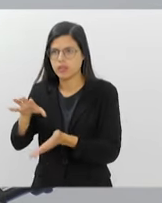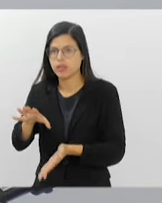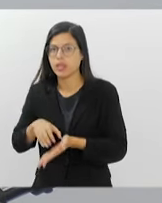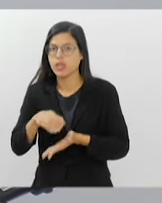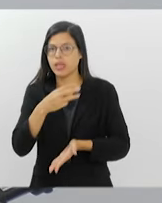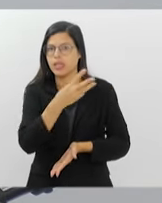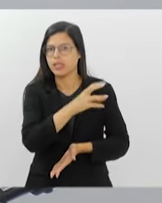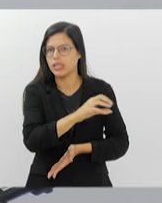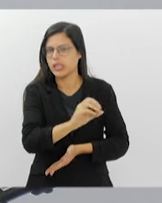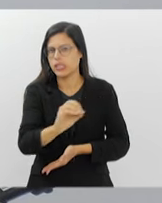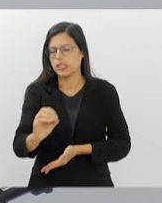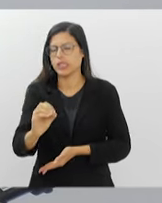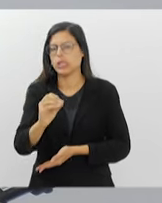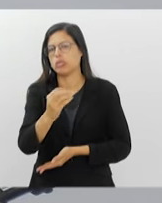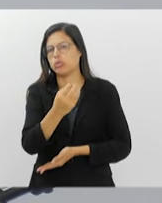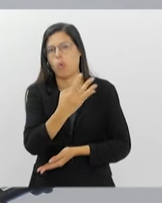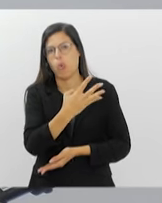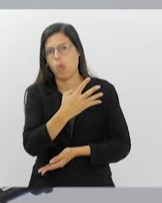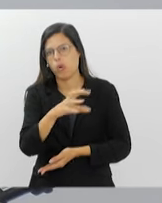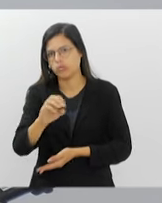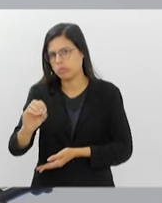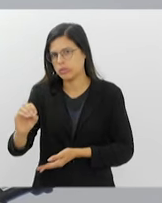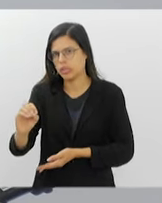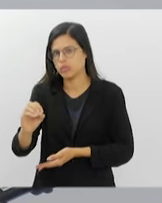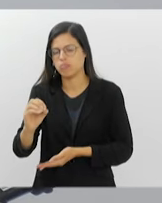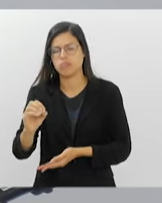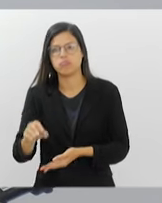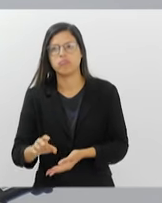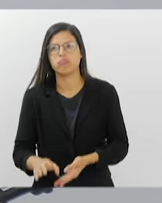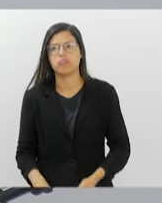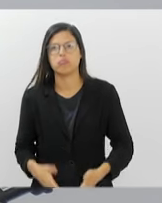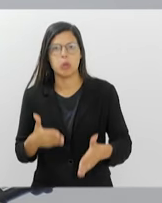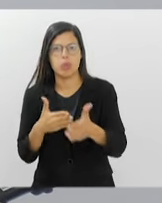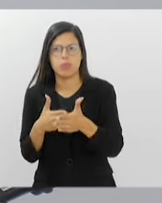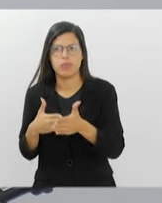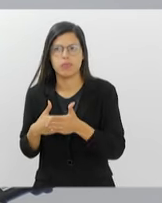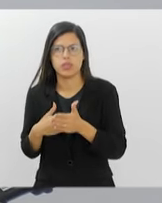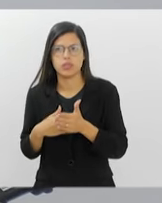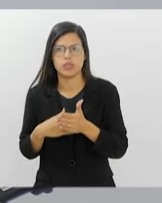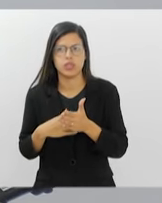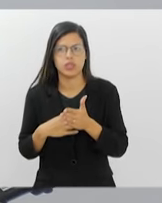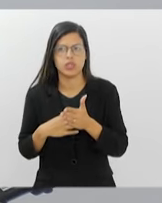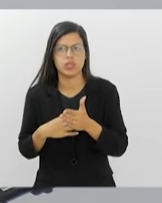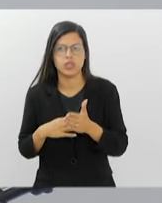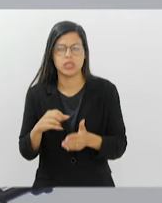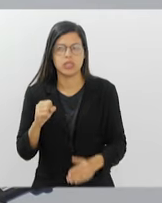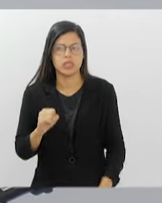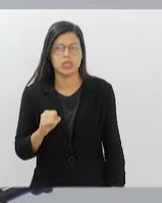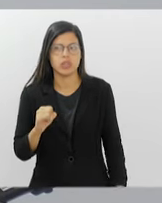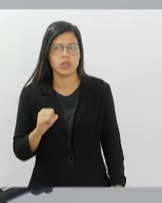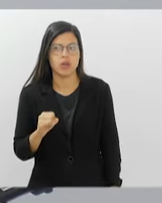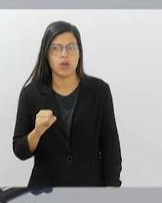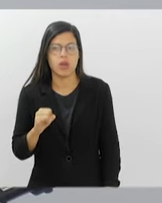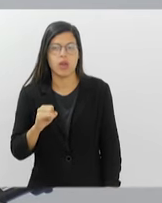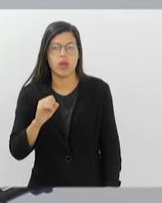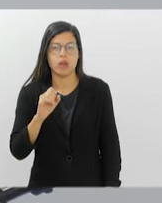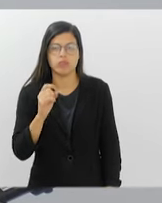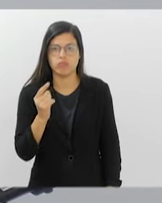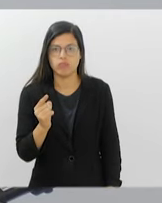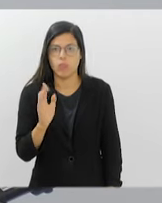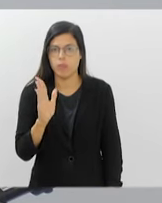400 homens no máximo isso colocando nas escalas do dia dá 1 terç efetivamente